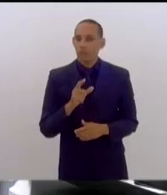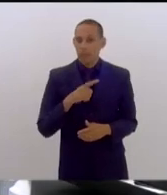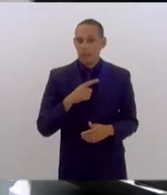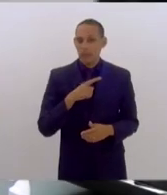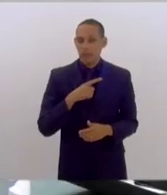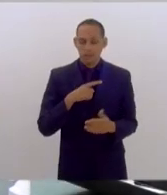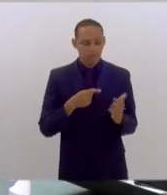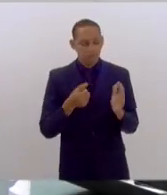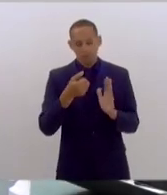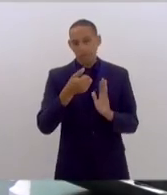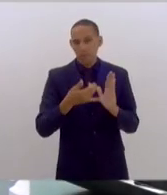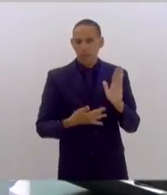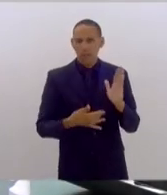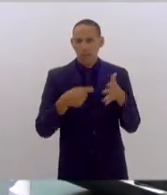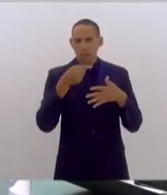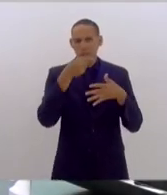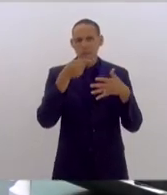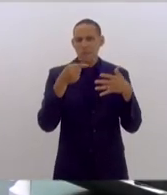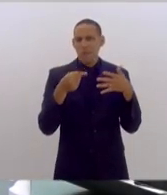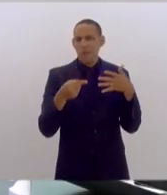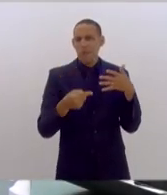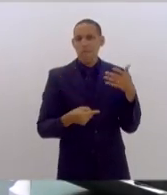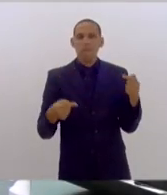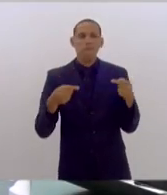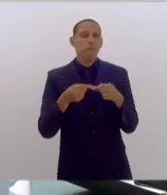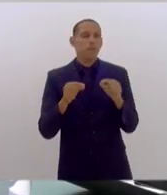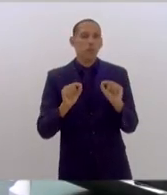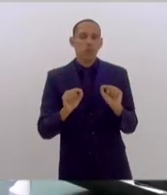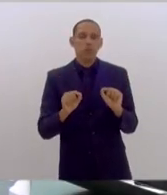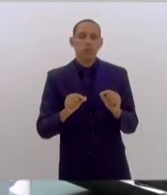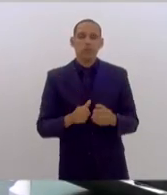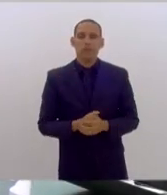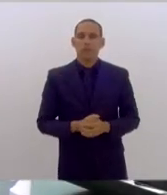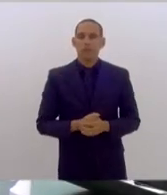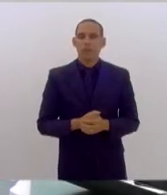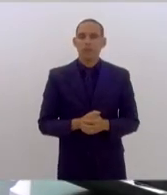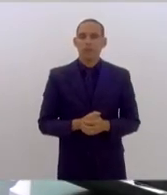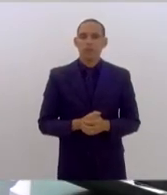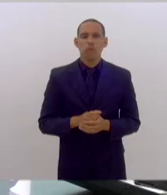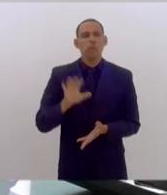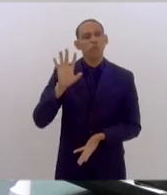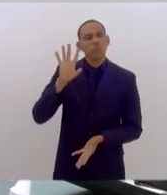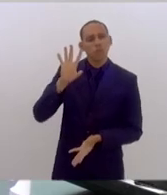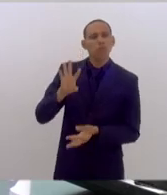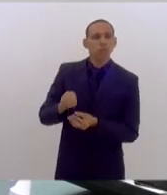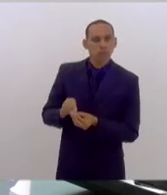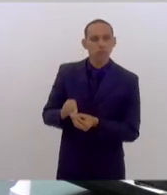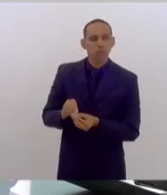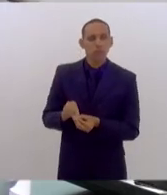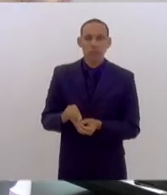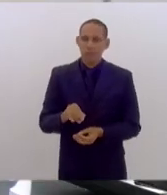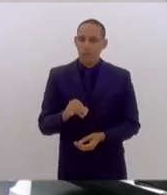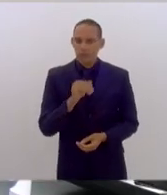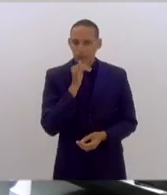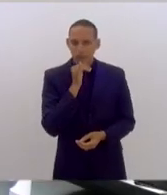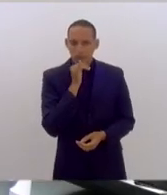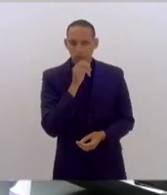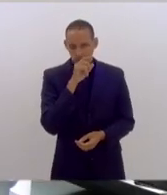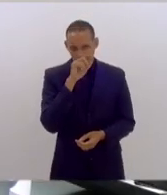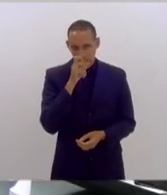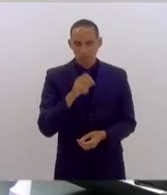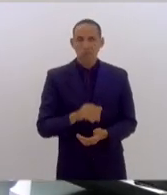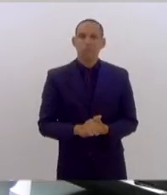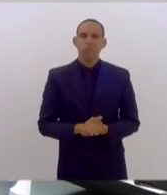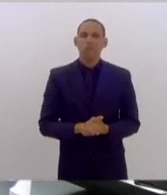gente tem uma série de aspectos relacionados às as conclusões né é por exemplo a questão